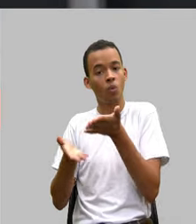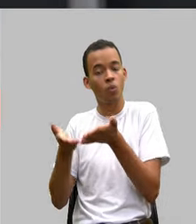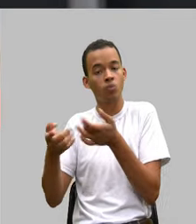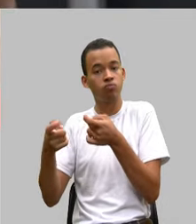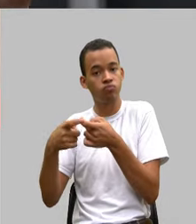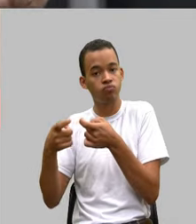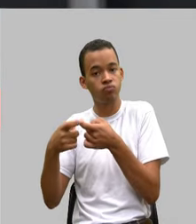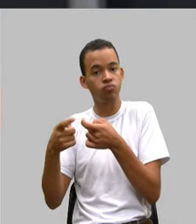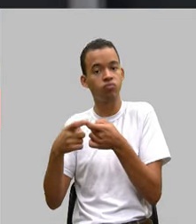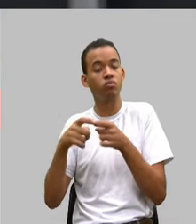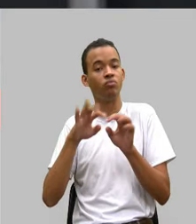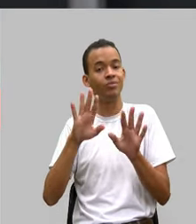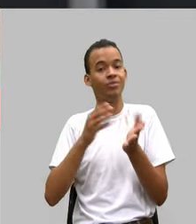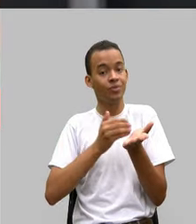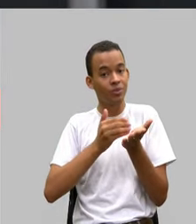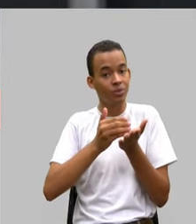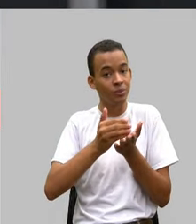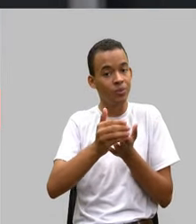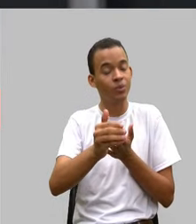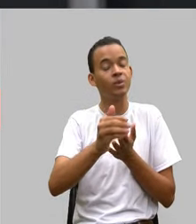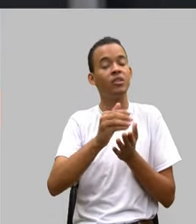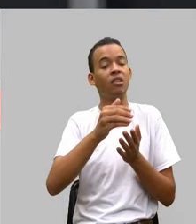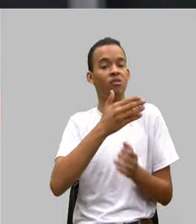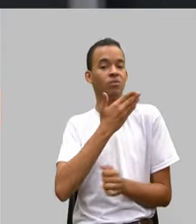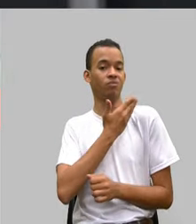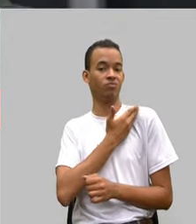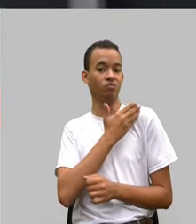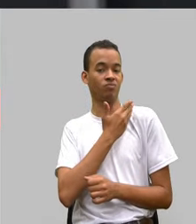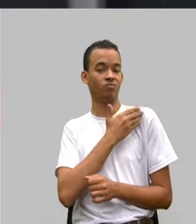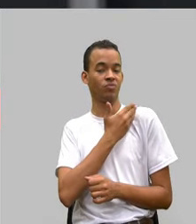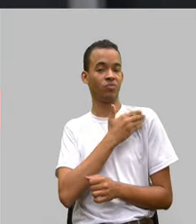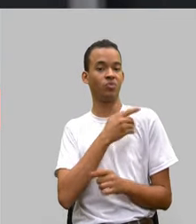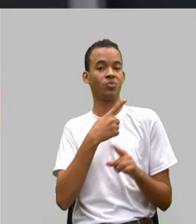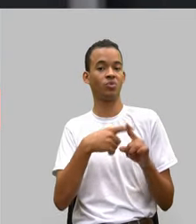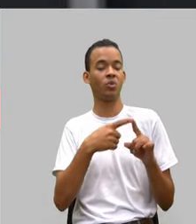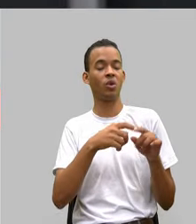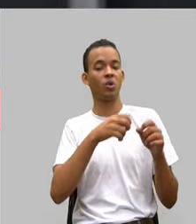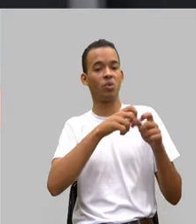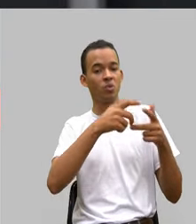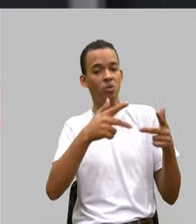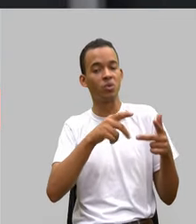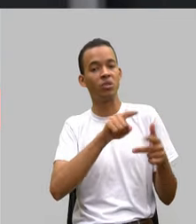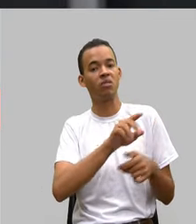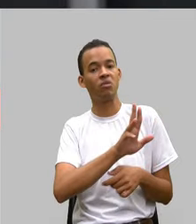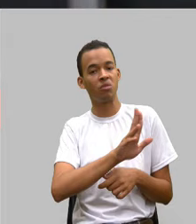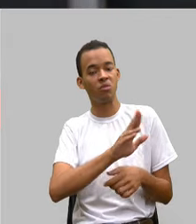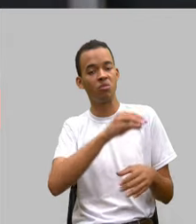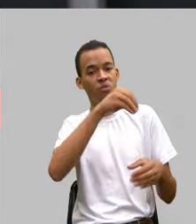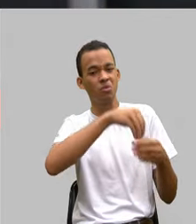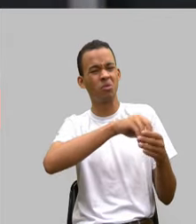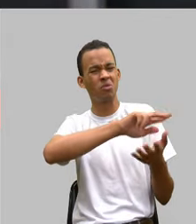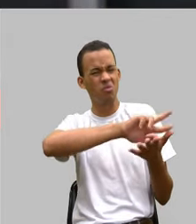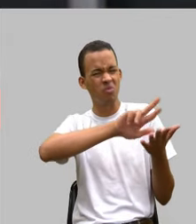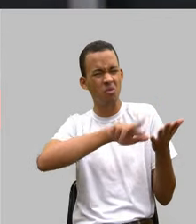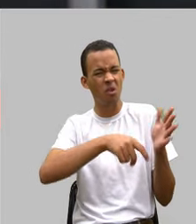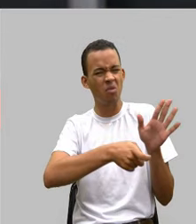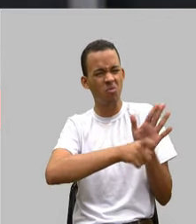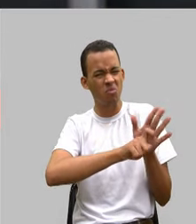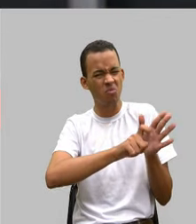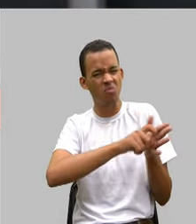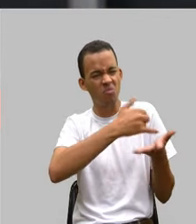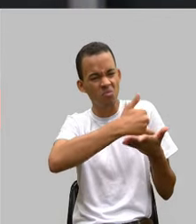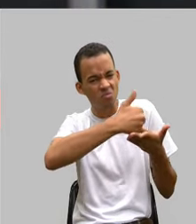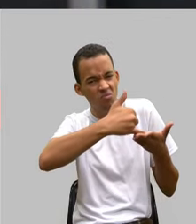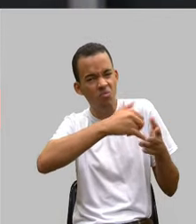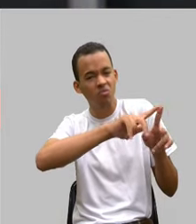todo um preconceito né inclusive no momento né que você faz a discussão pública então